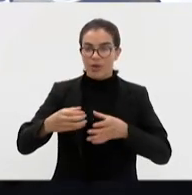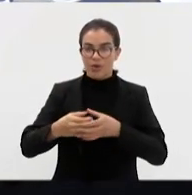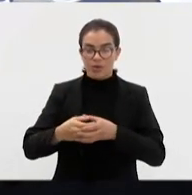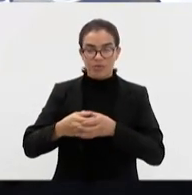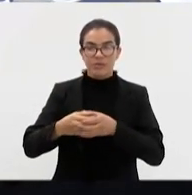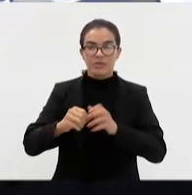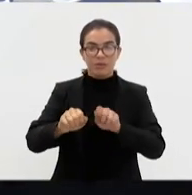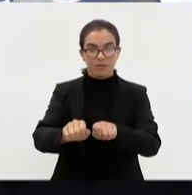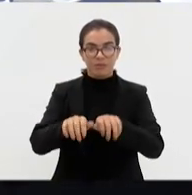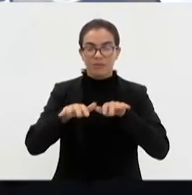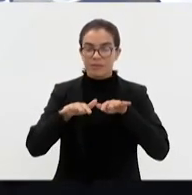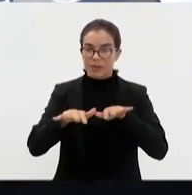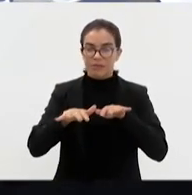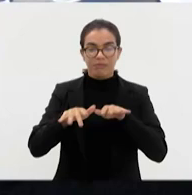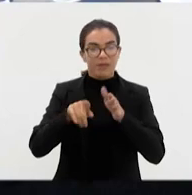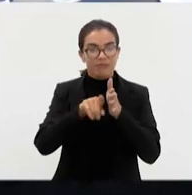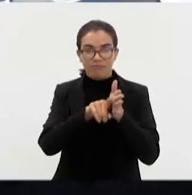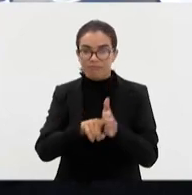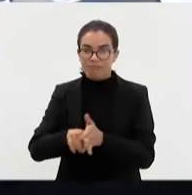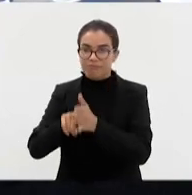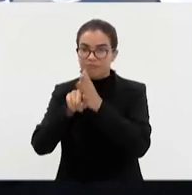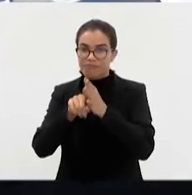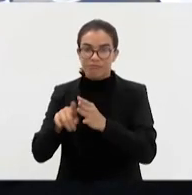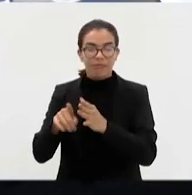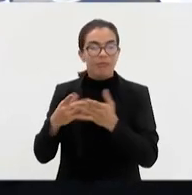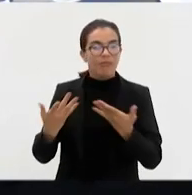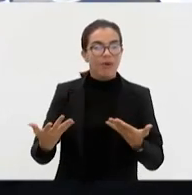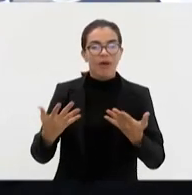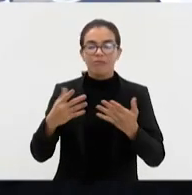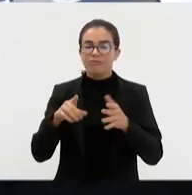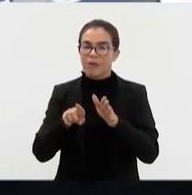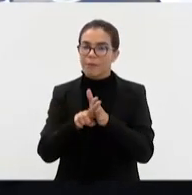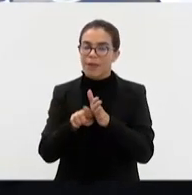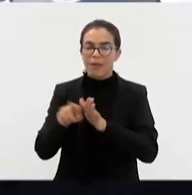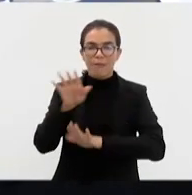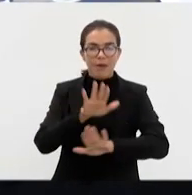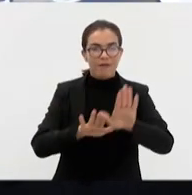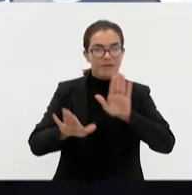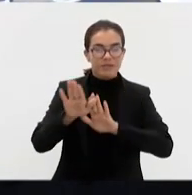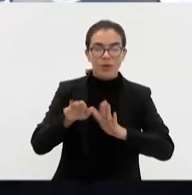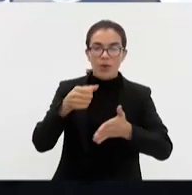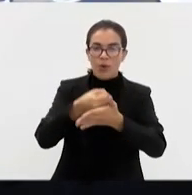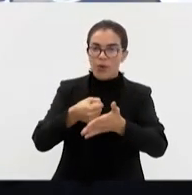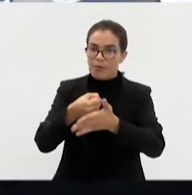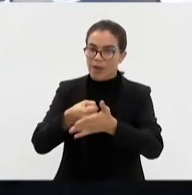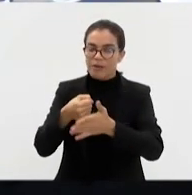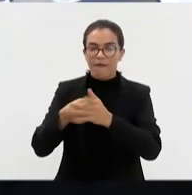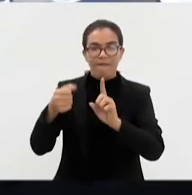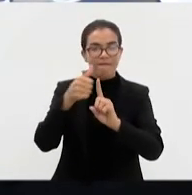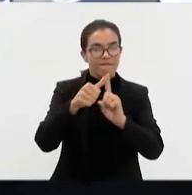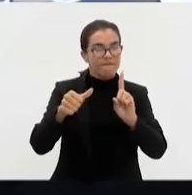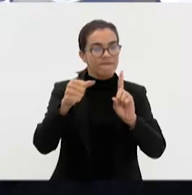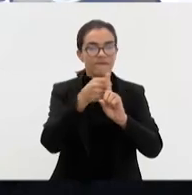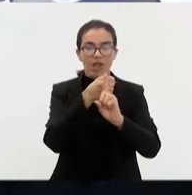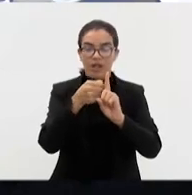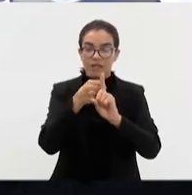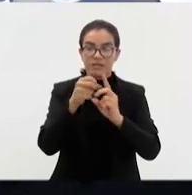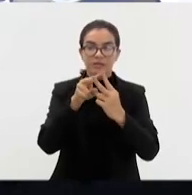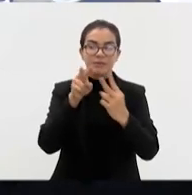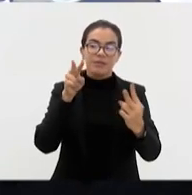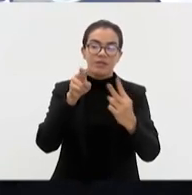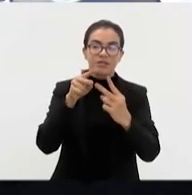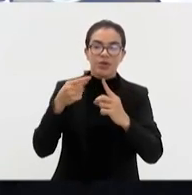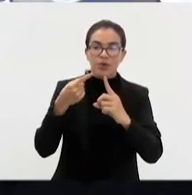de Inquérito, destinada a apurar as causas e formas de prevenção e combate dos casos de violência cibernética contra